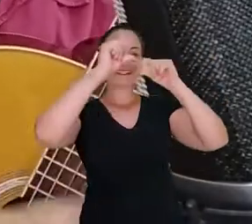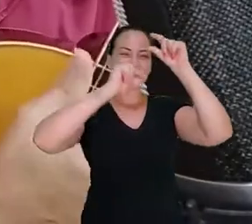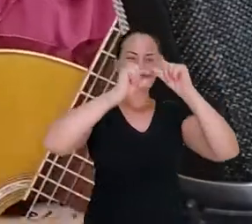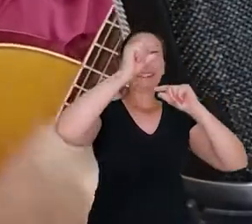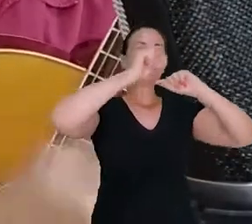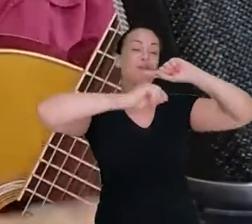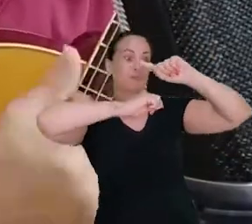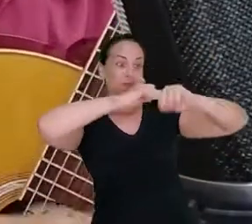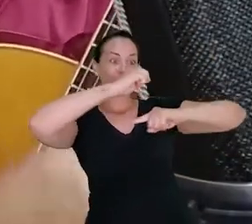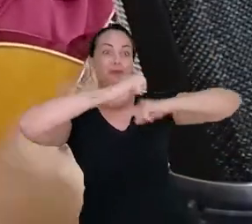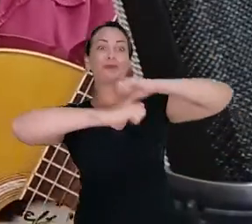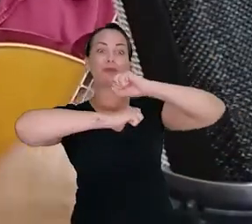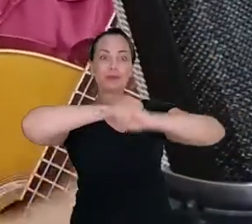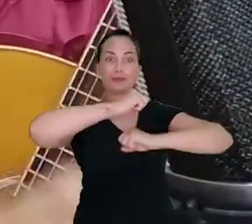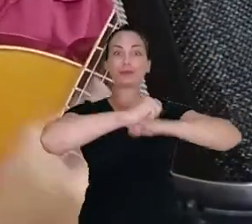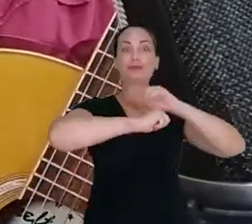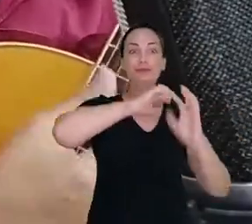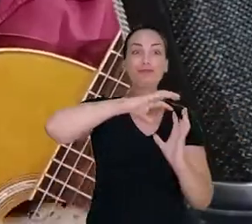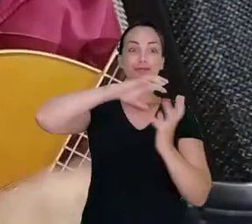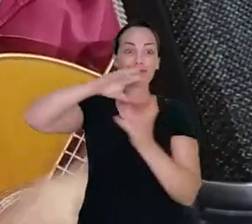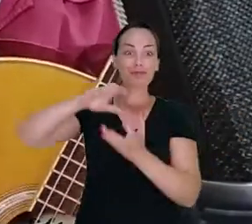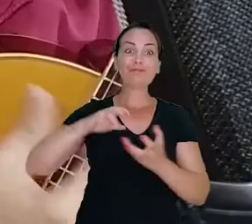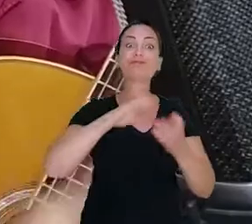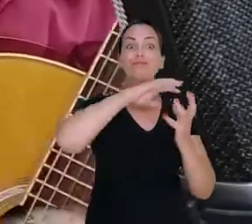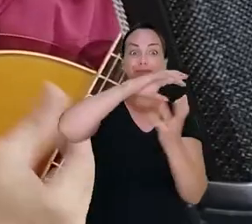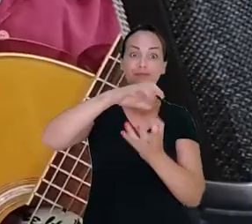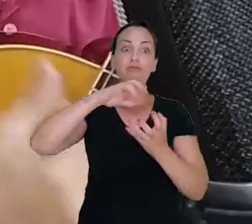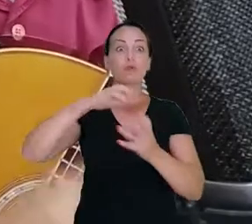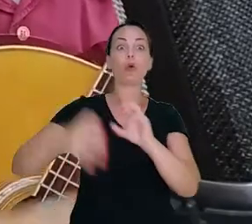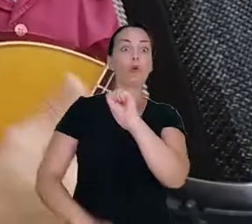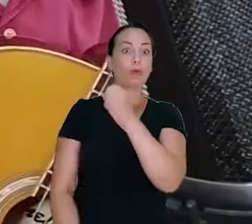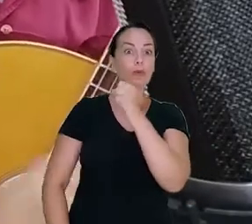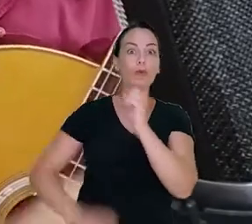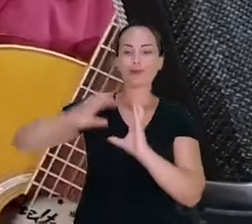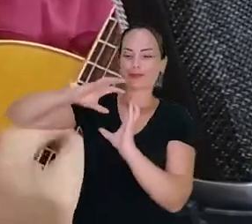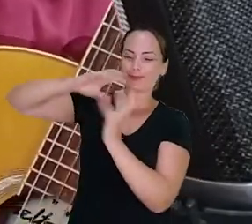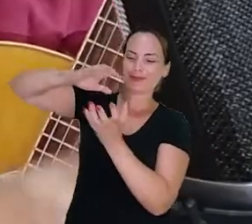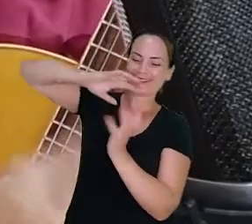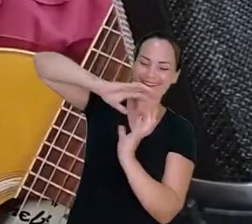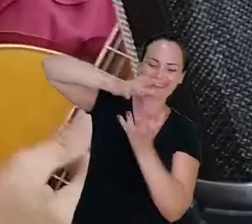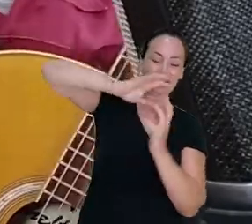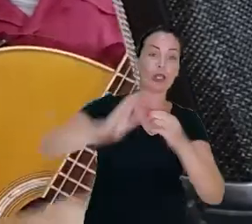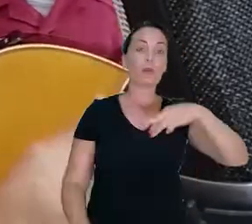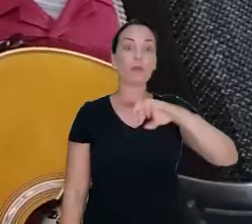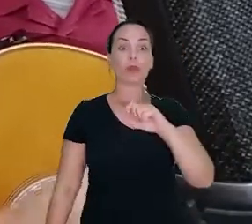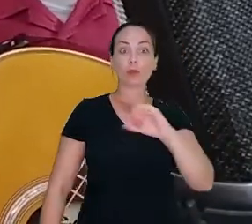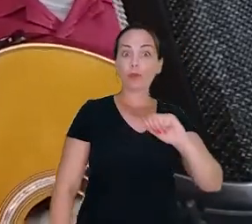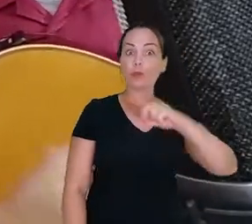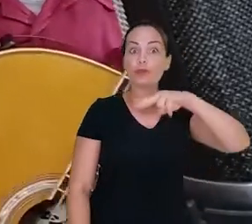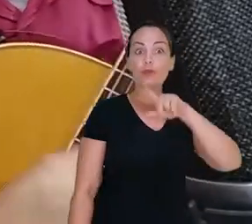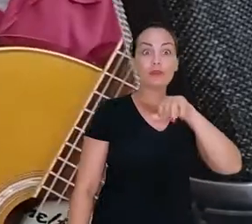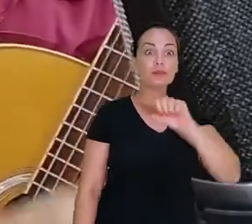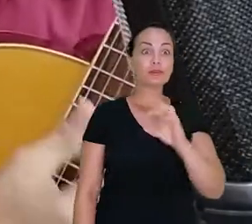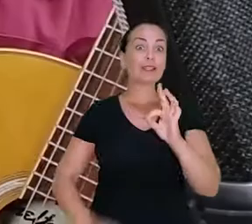Em volta gira nosso planeta. 8 planetas fazem parte: Mercúrio,